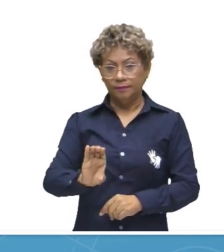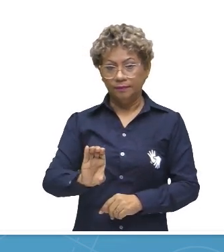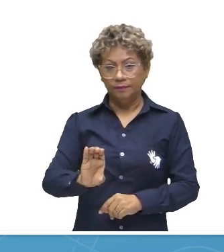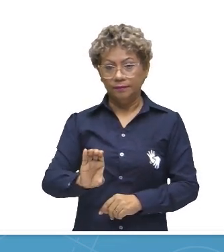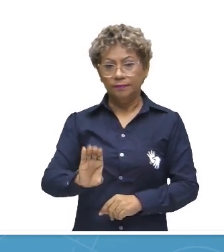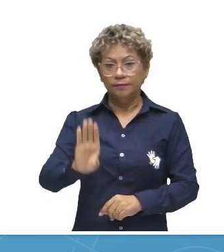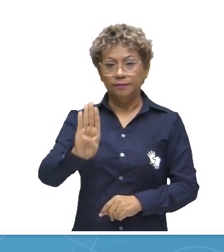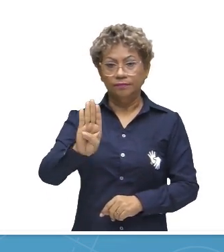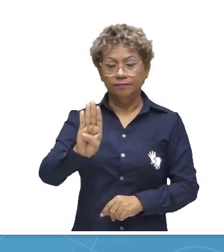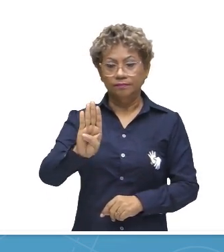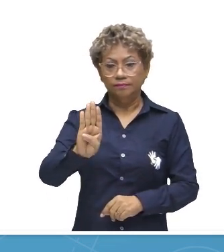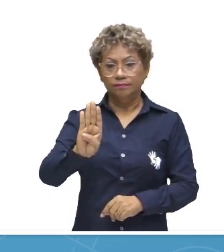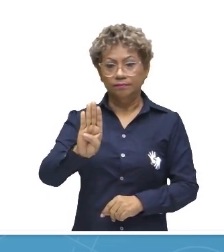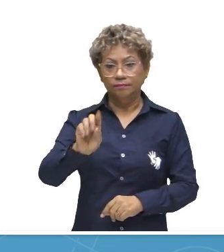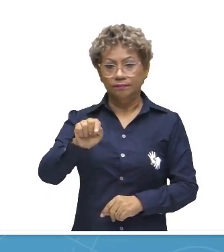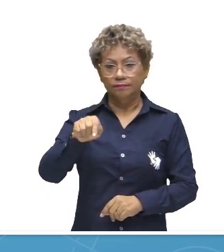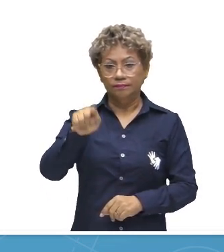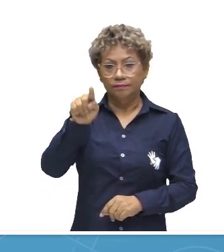ângulo externo.